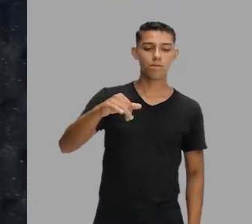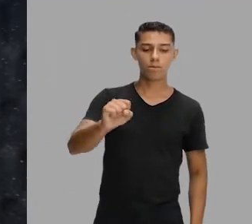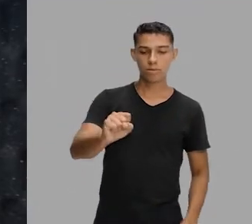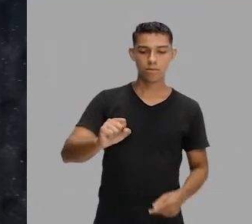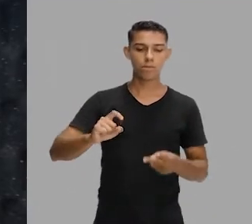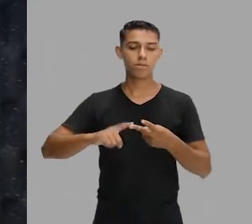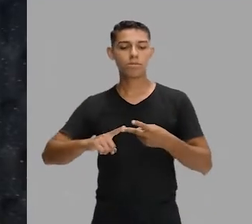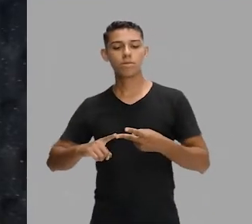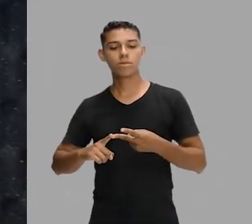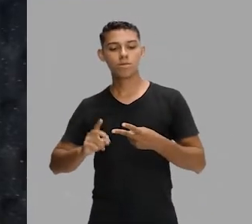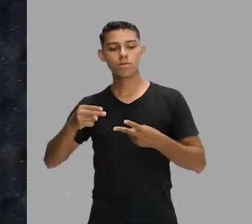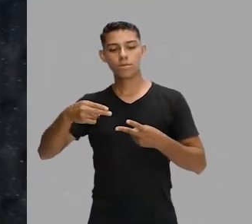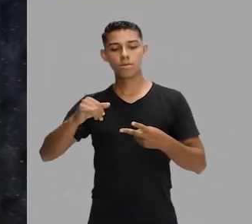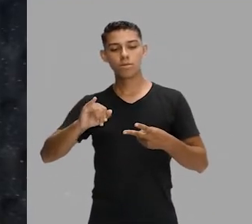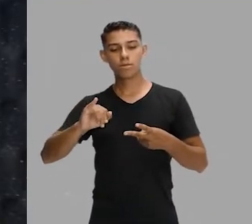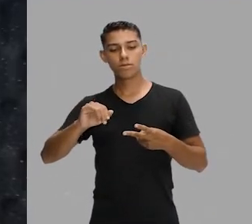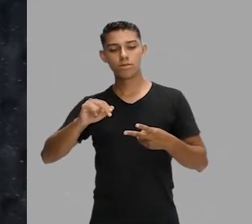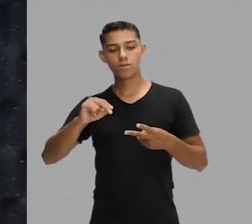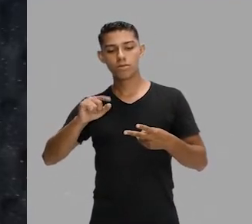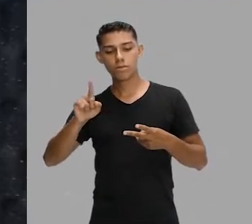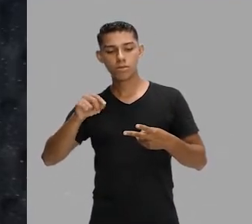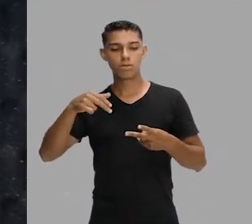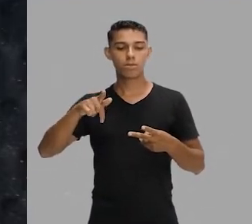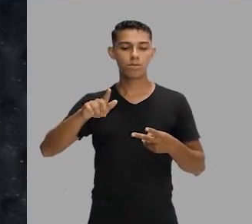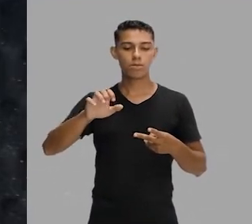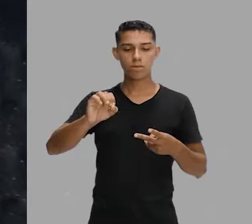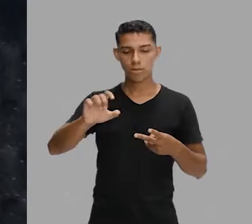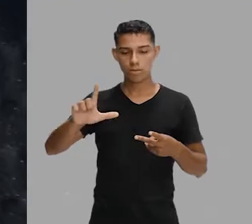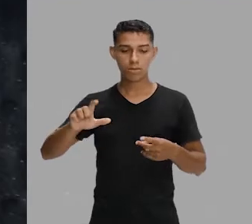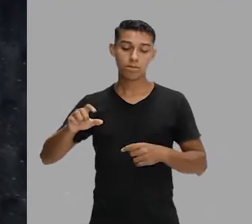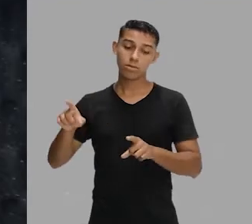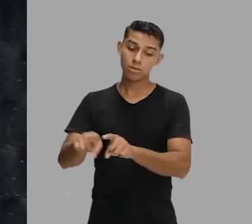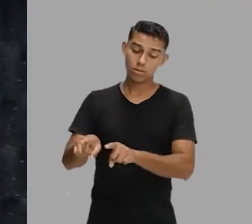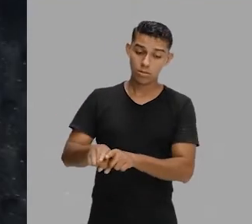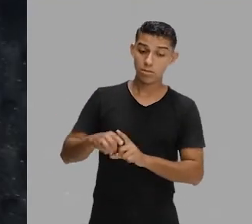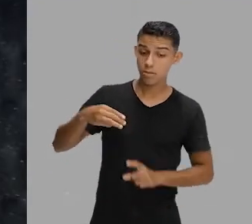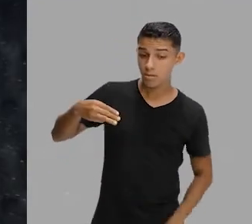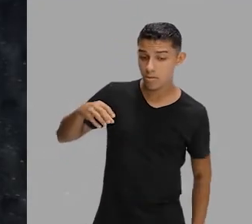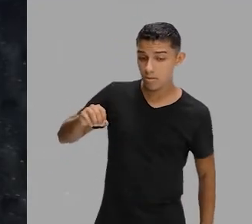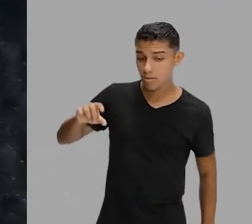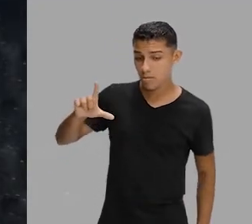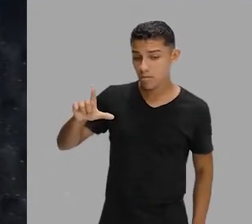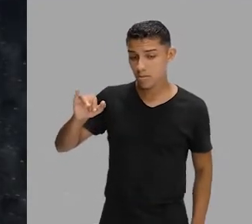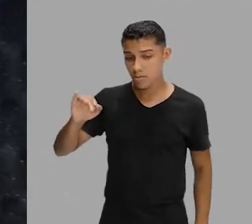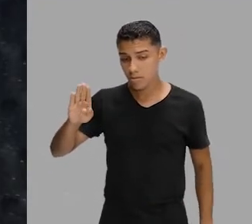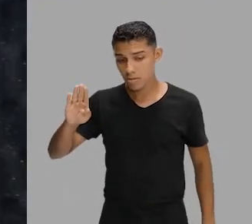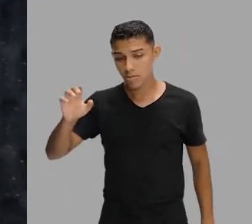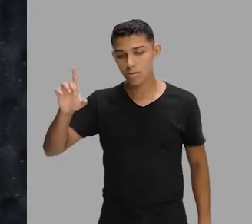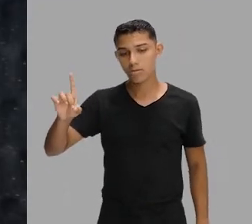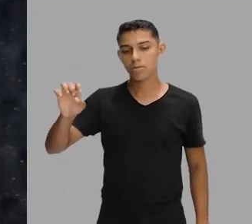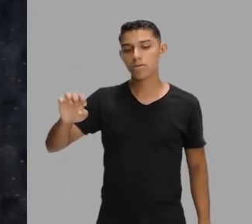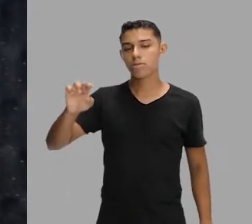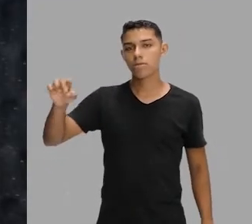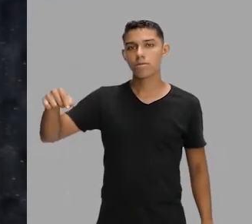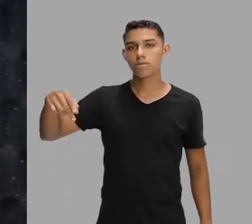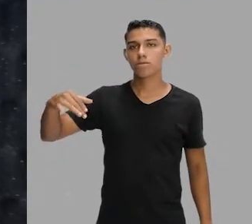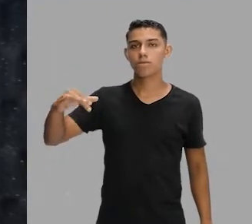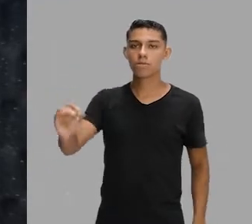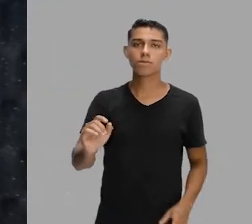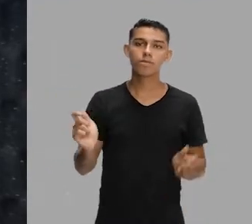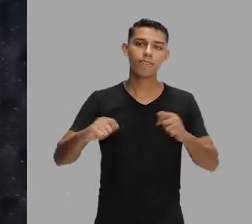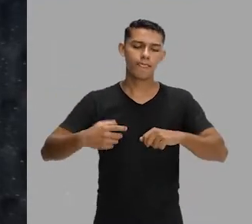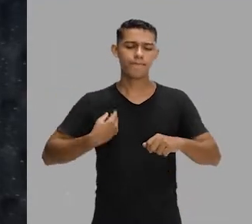molibdênio. E aí, um aço inox ele é resistente à oxidação, à ação do oxigênio, ou